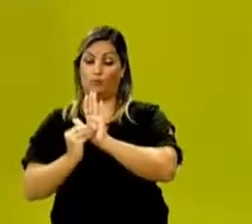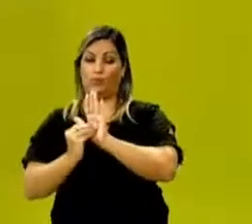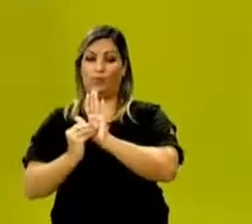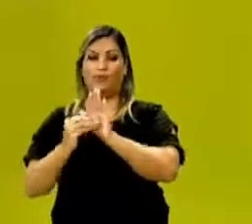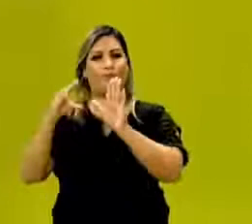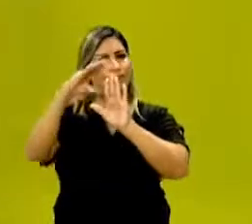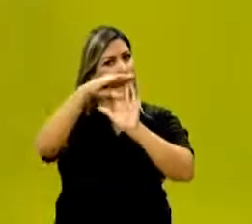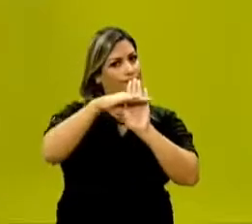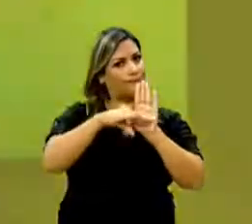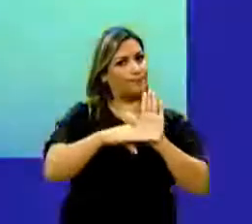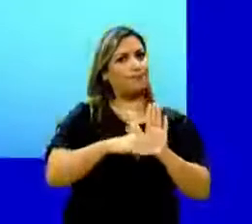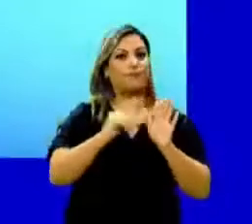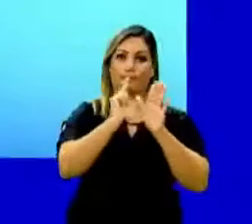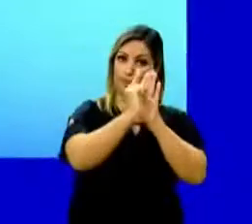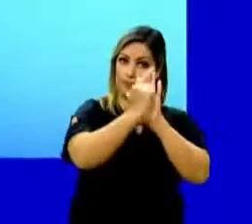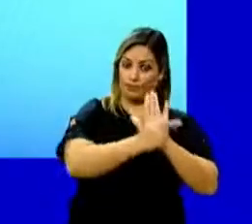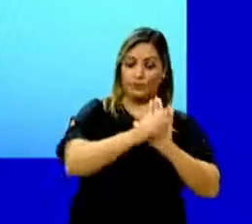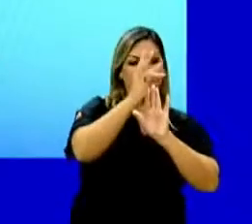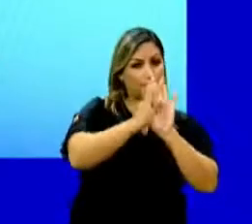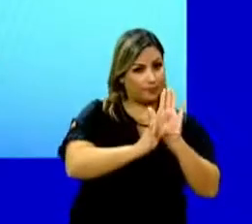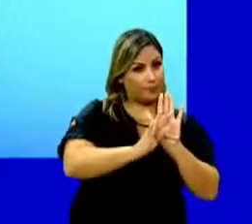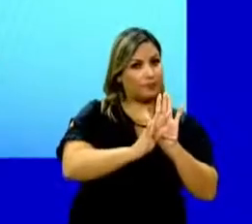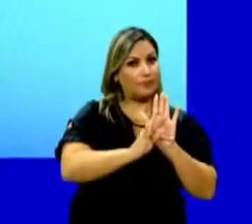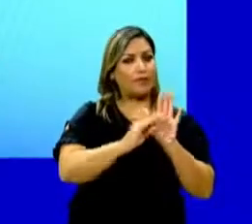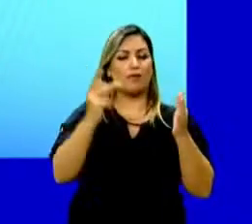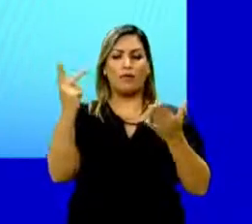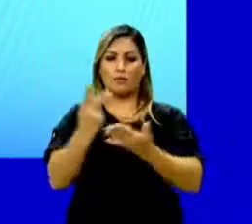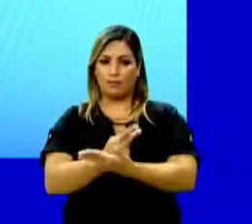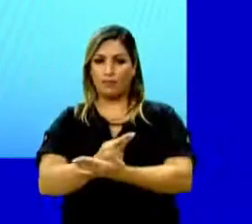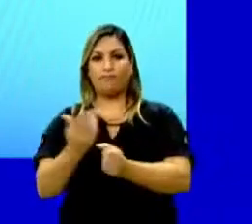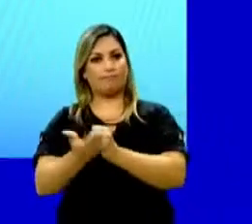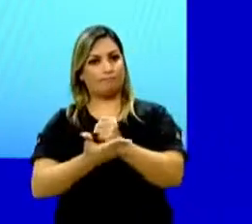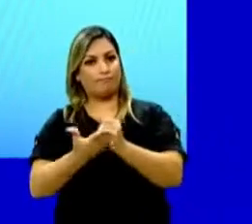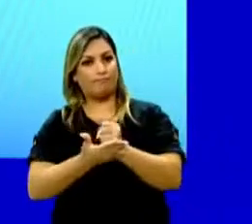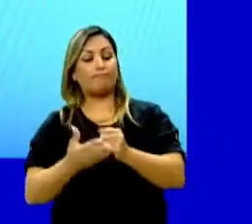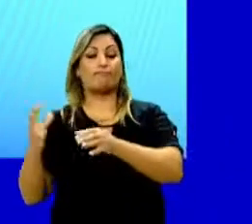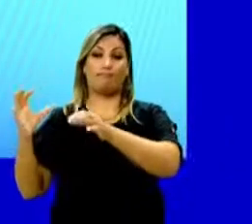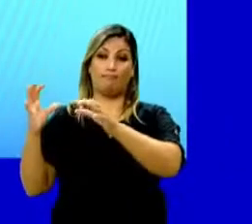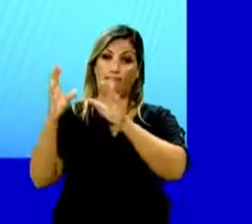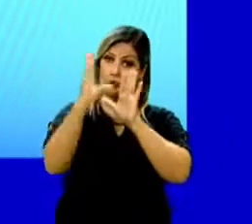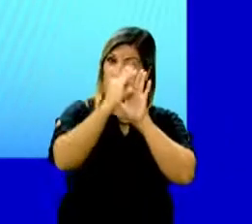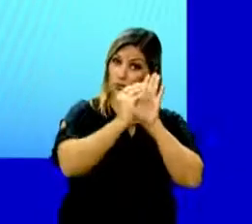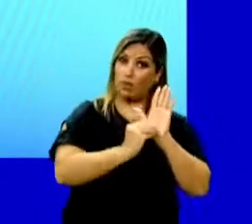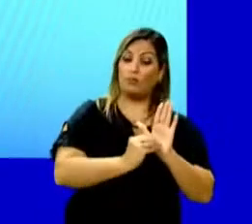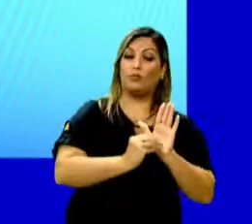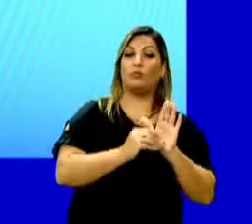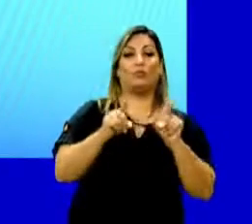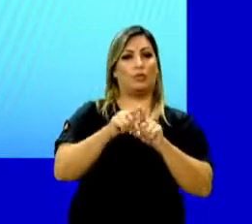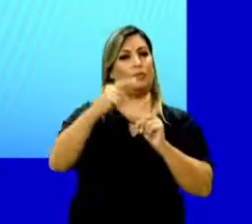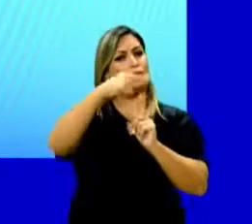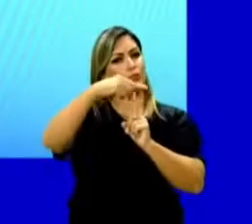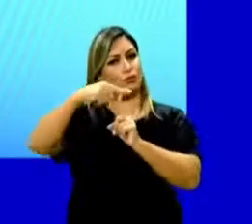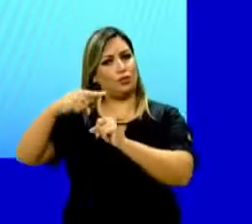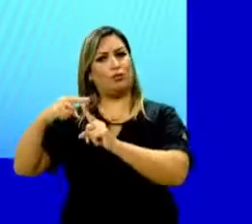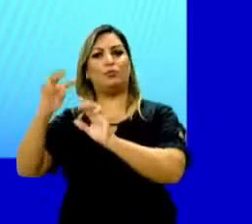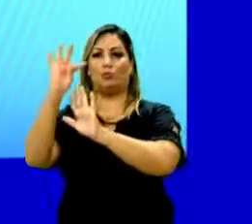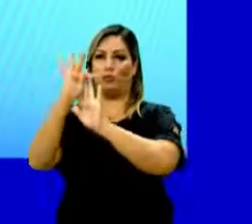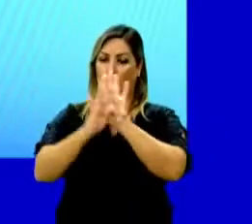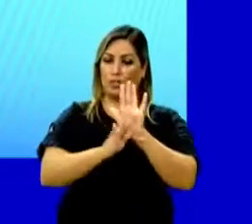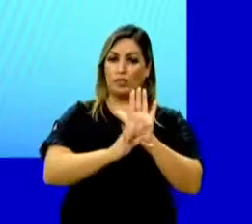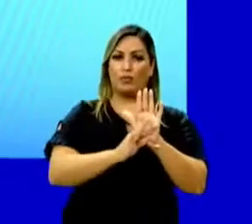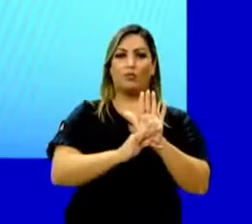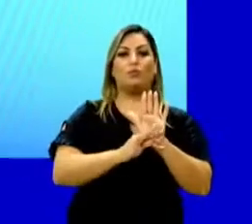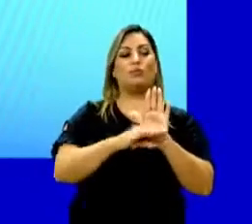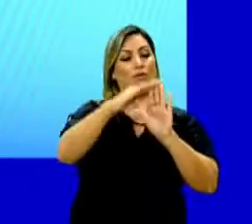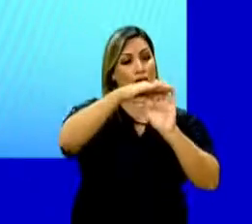A classificação desses gêneros textuais ocorre com base no seu conteúdo, enquanto os tipos textuais